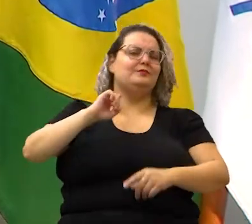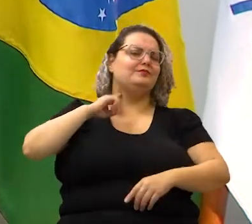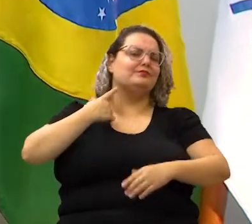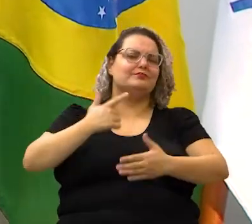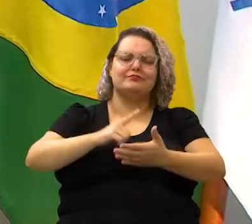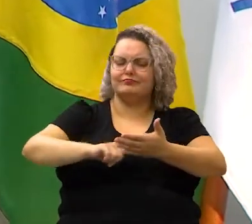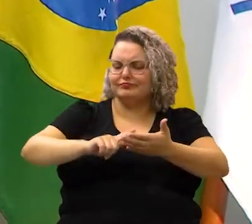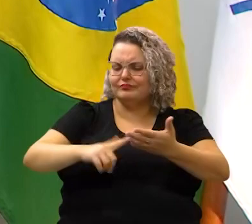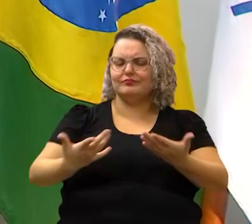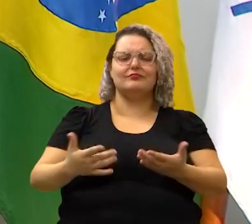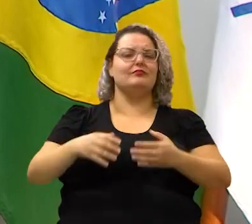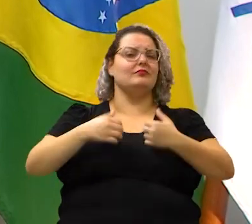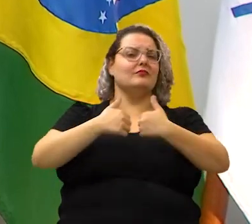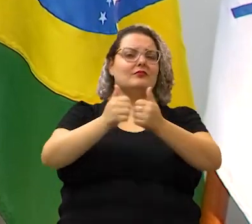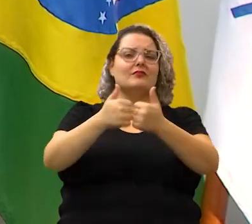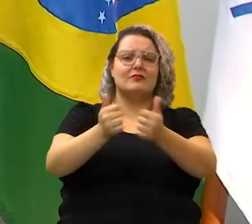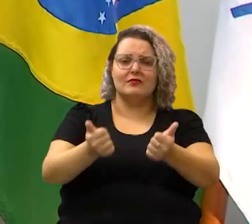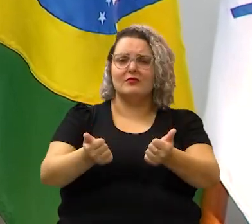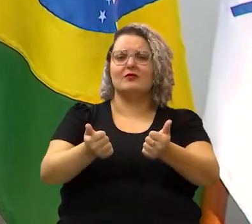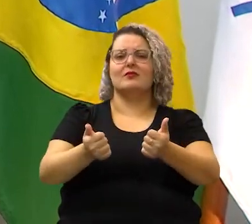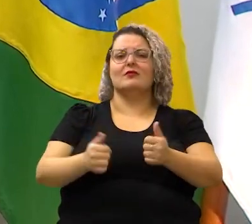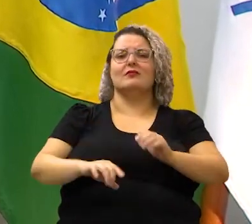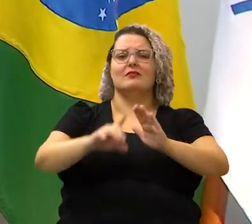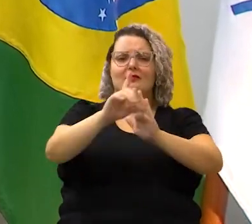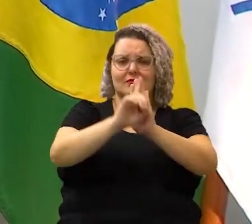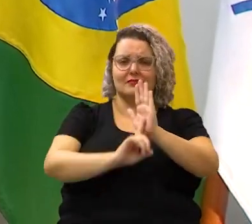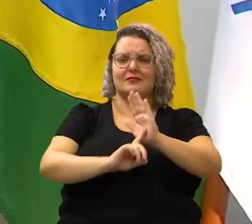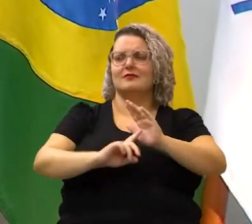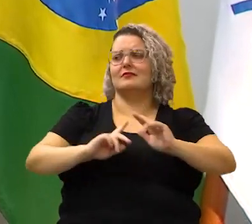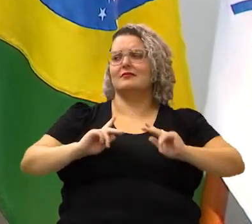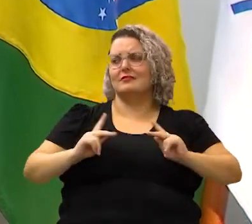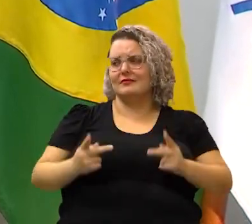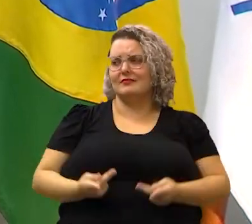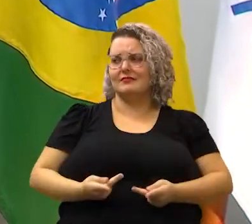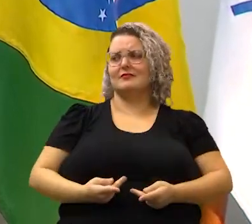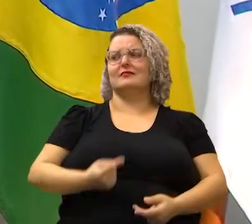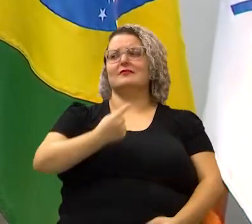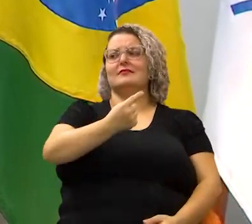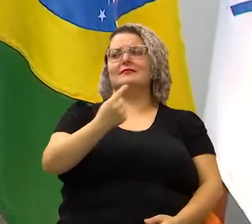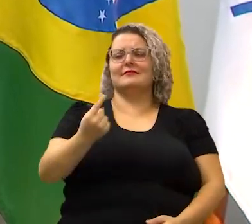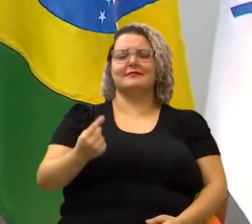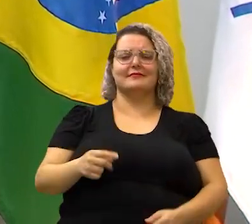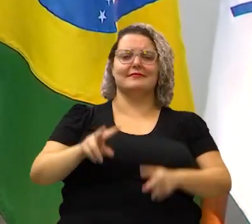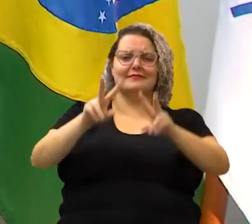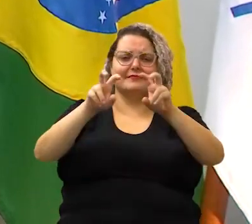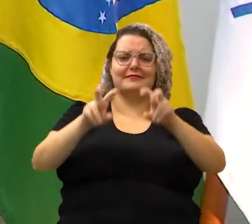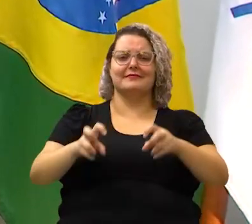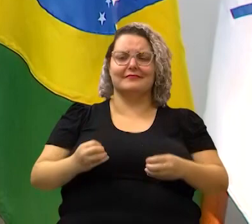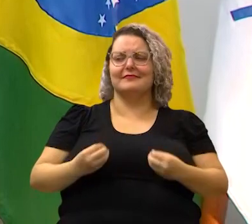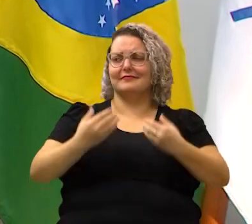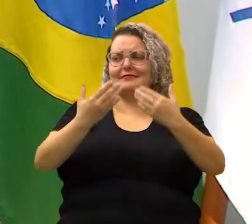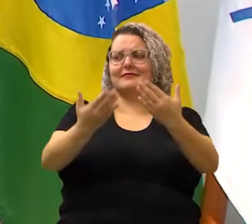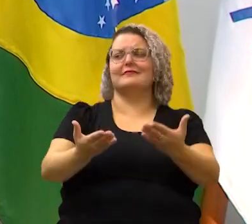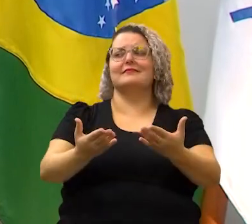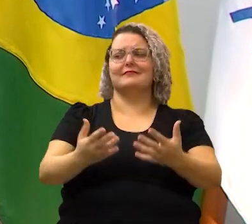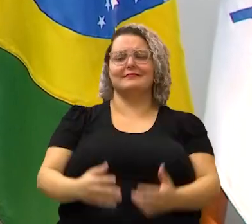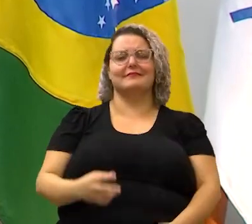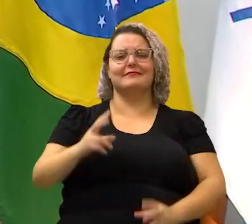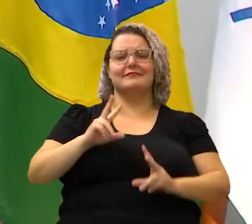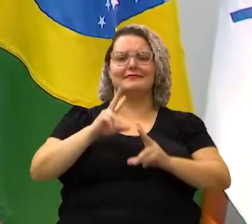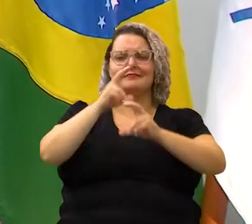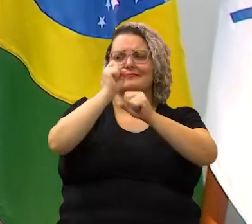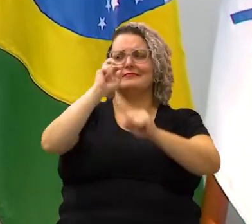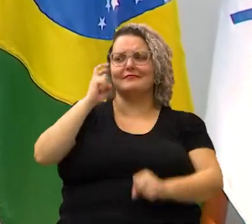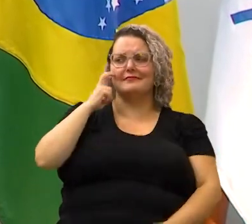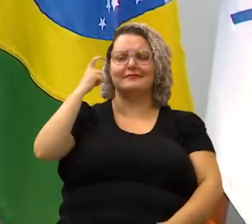ambiente saneamento transporte né direitos humanos e cada assunto que é trazido exige um